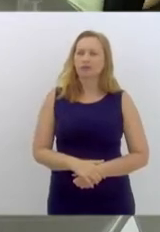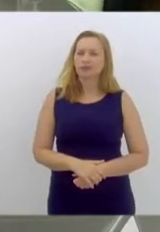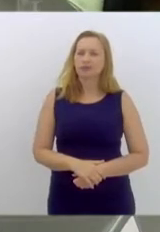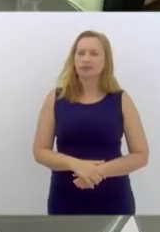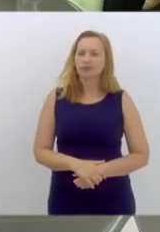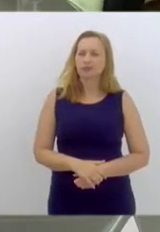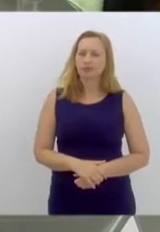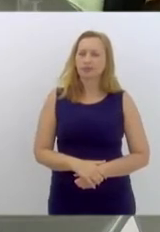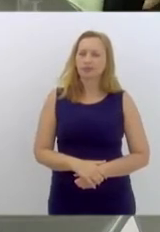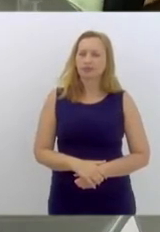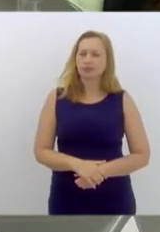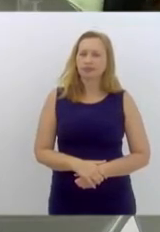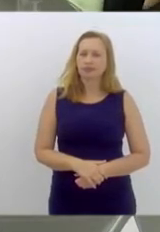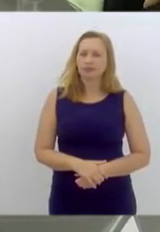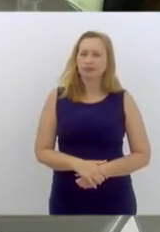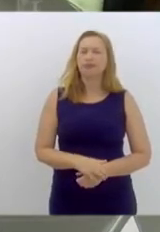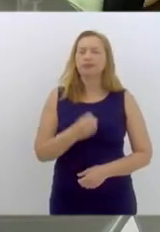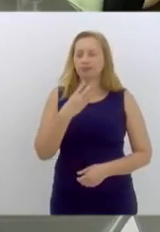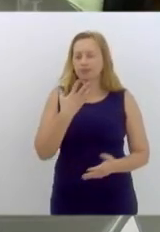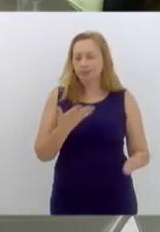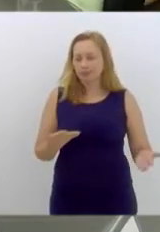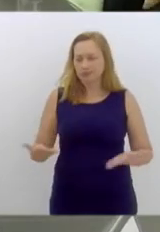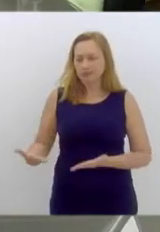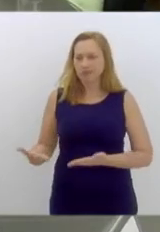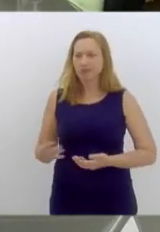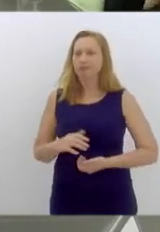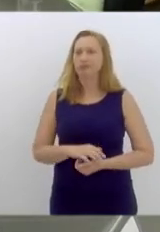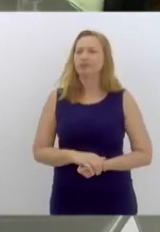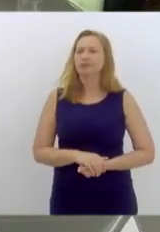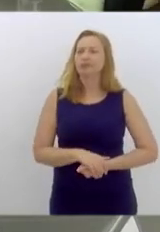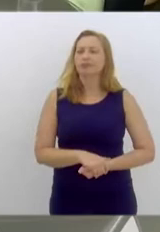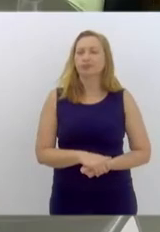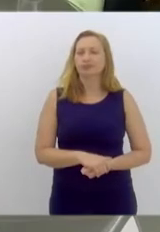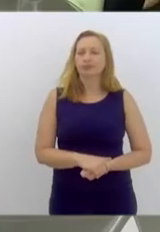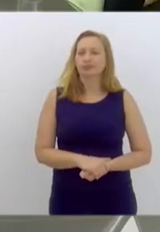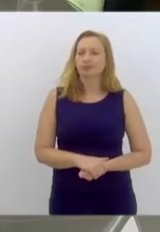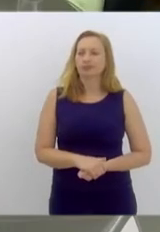Mazoneto. Seja bem-vinda, Ana Paula.